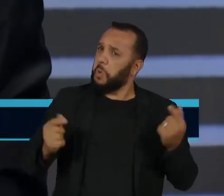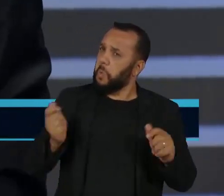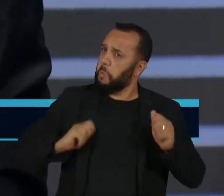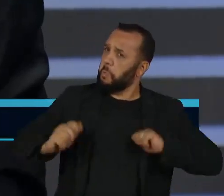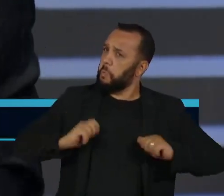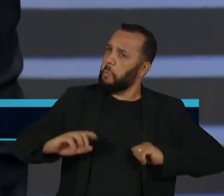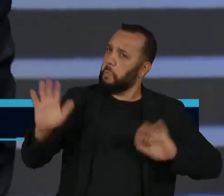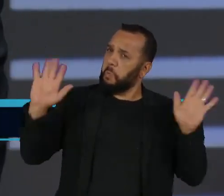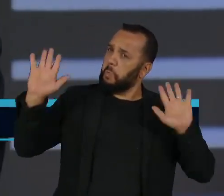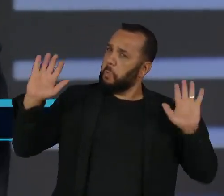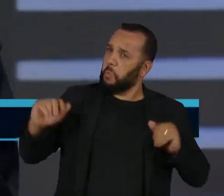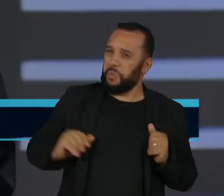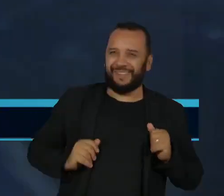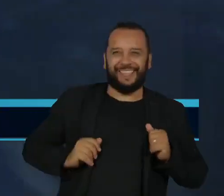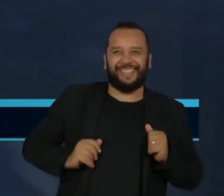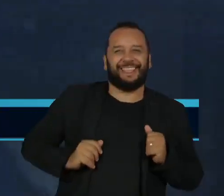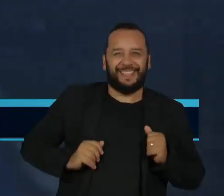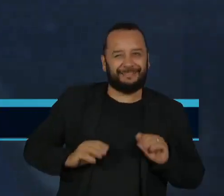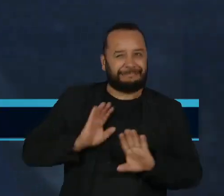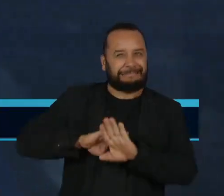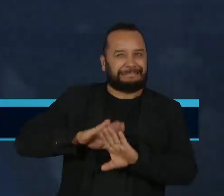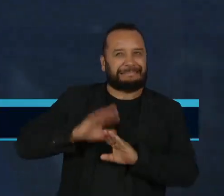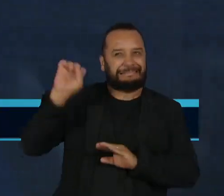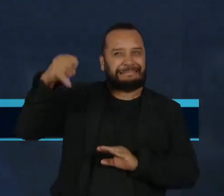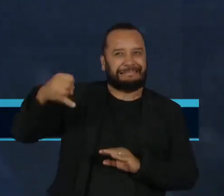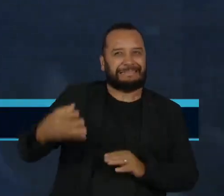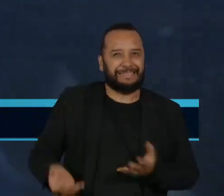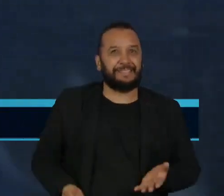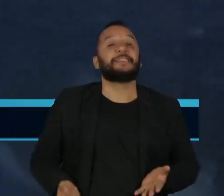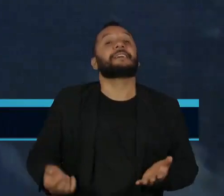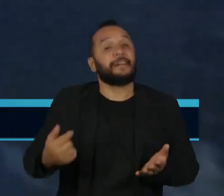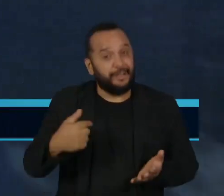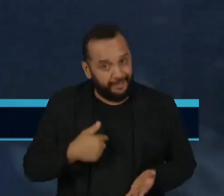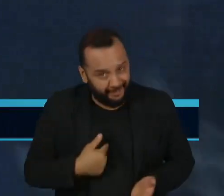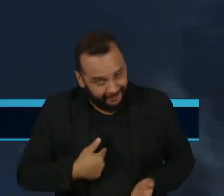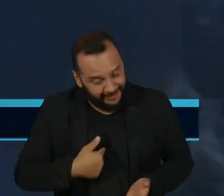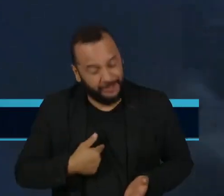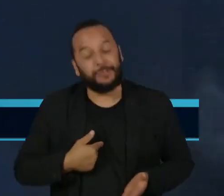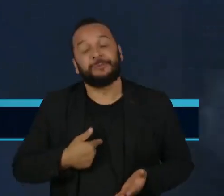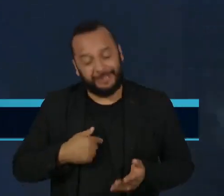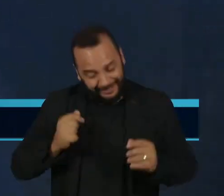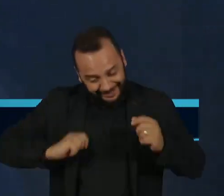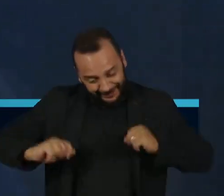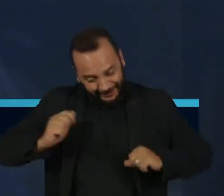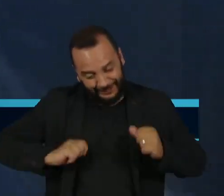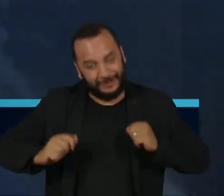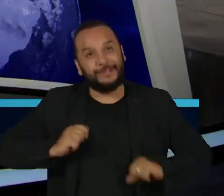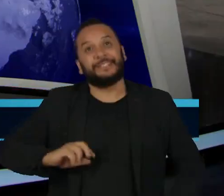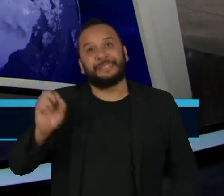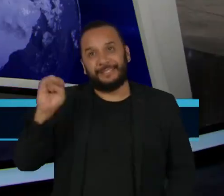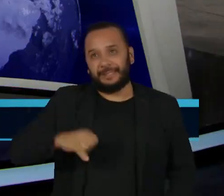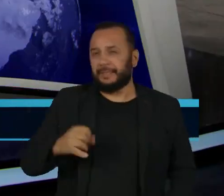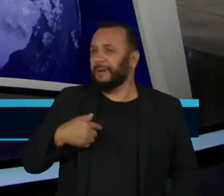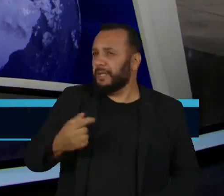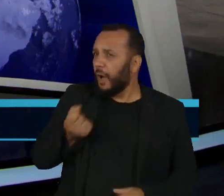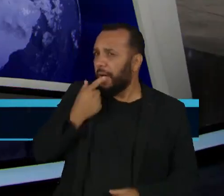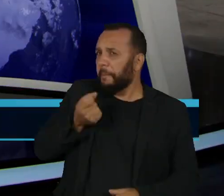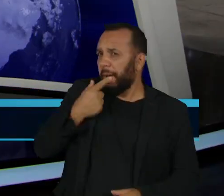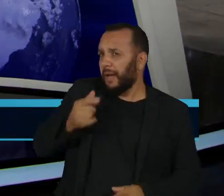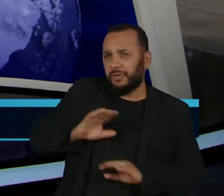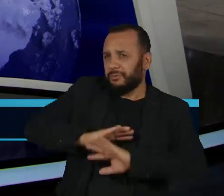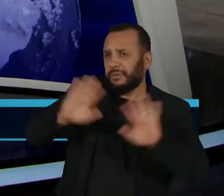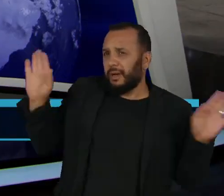essa ideia? Não, eu faço parte, eu contribuí para essa estatística. Não, depois dos quatro remédios, melhora.